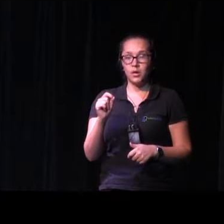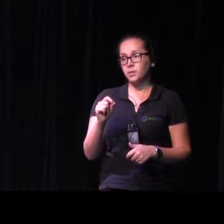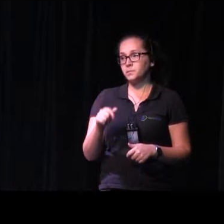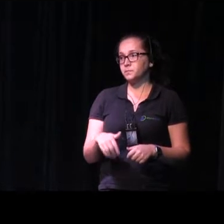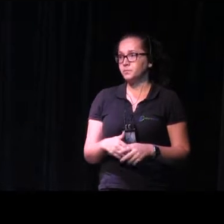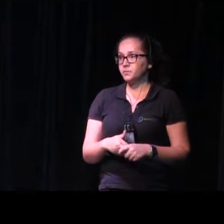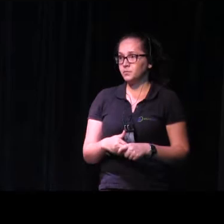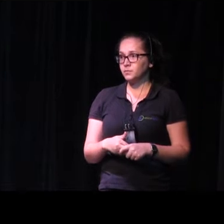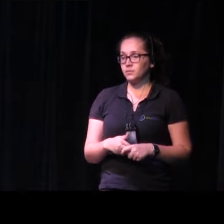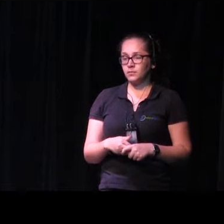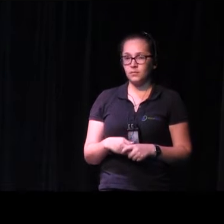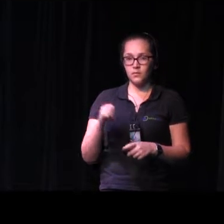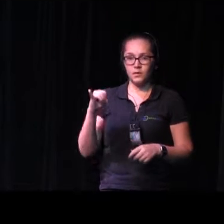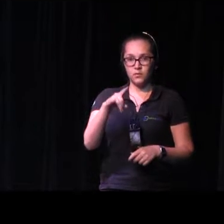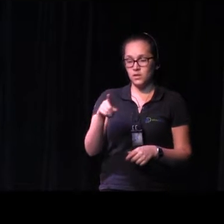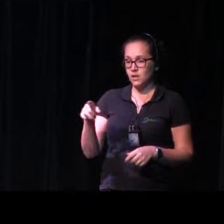normalmente,